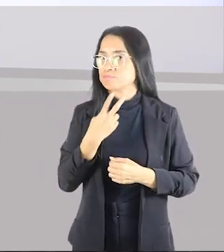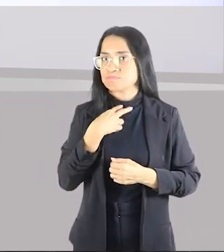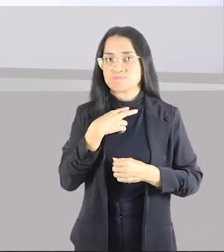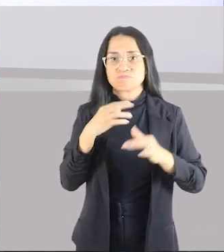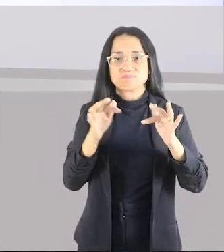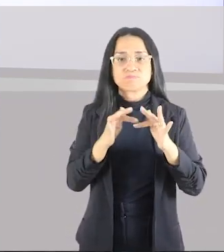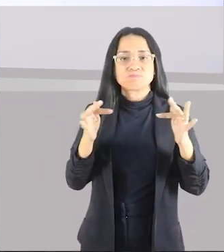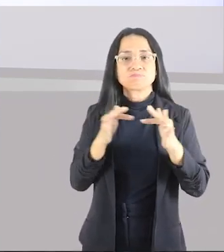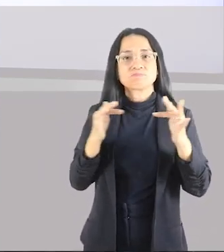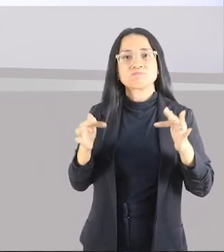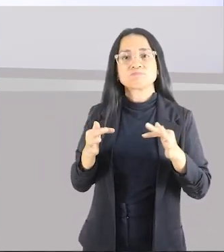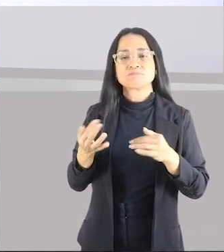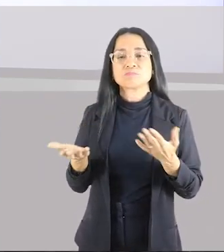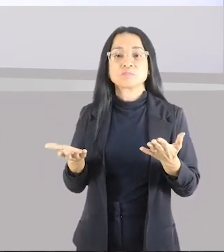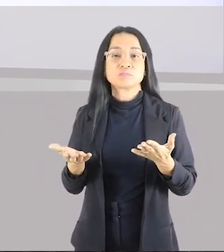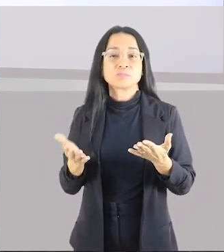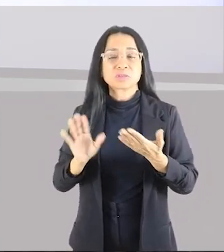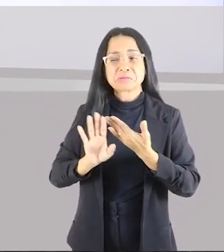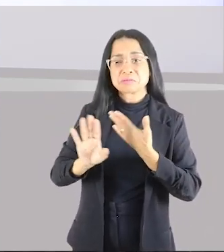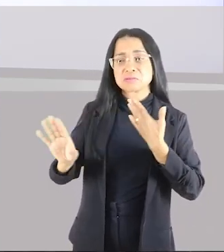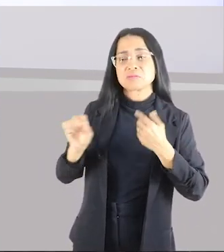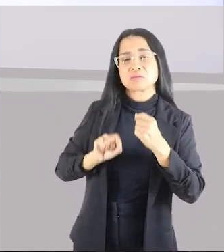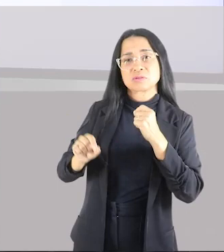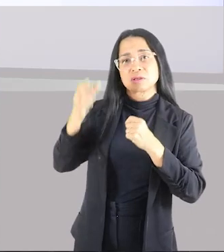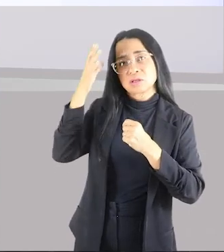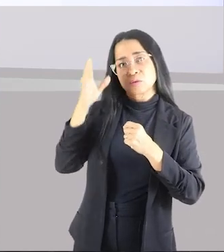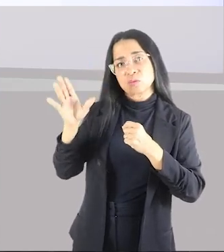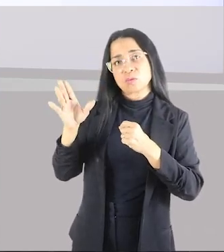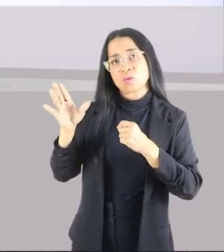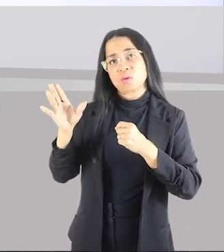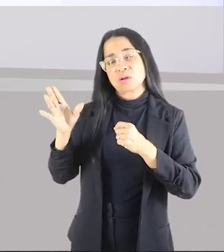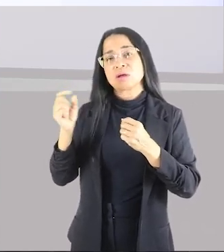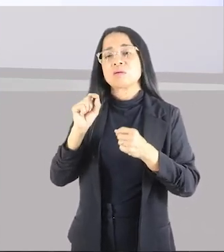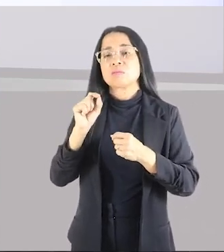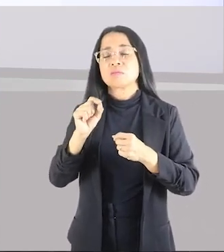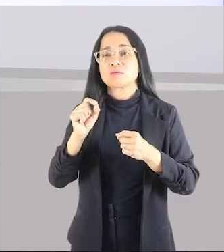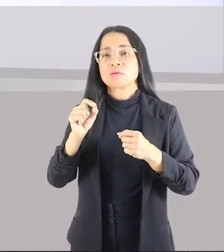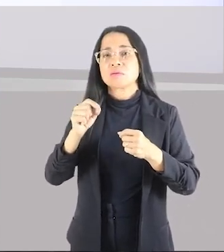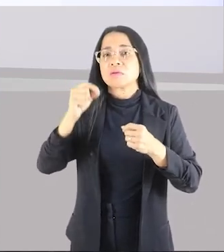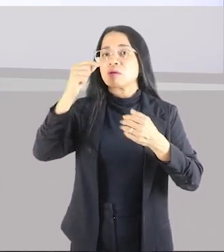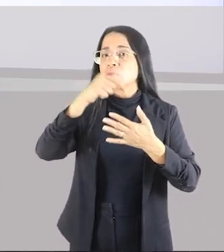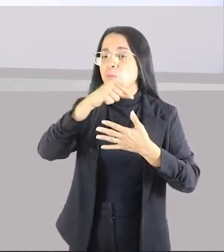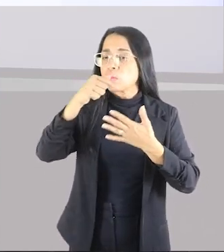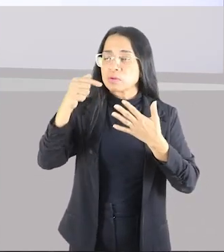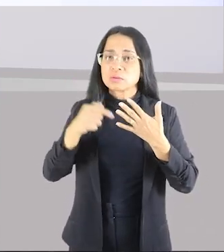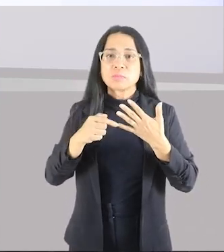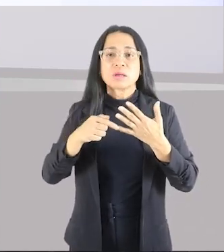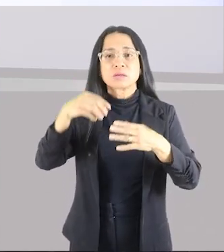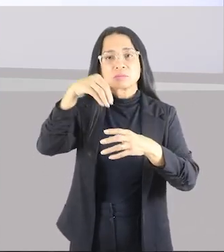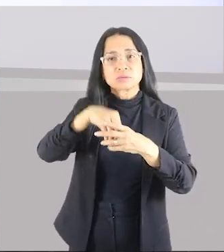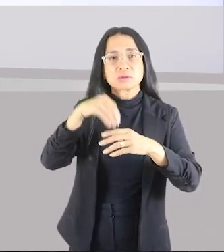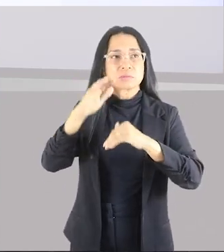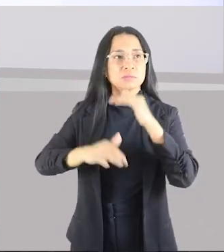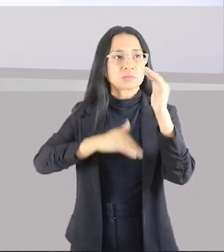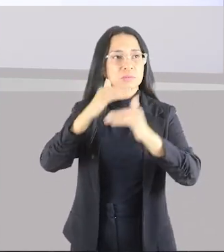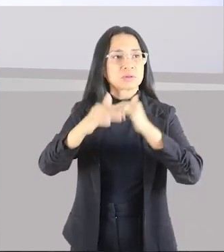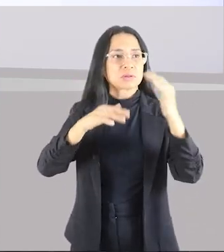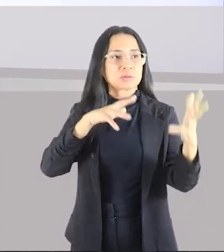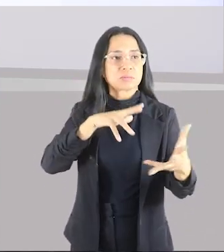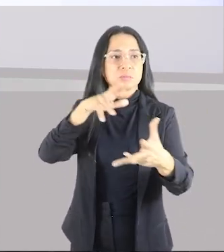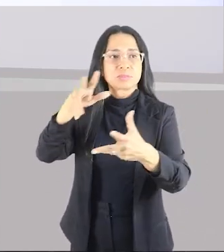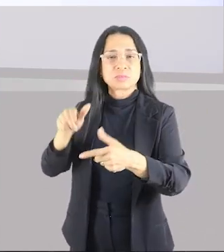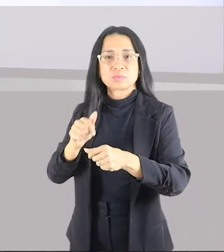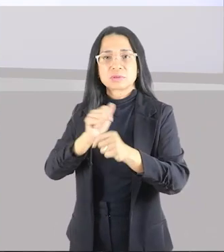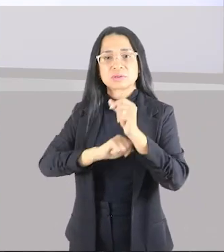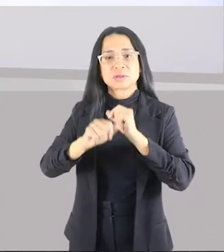simplesmente negligenciar a cultura quanto ao seu aspecto de inserção dentro desse processo mundial